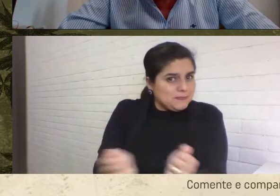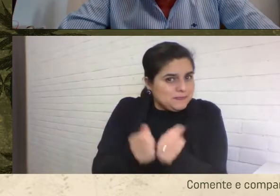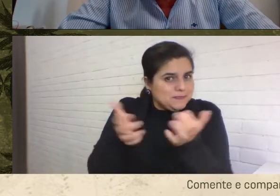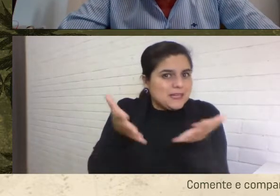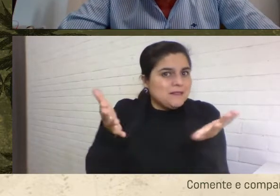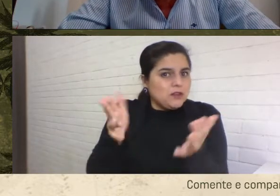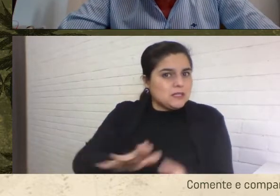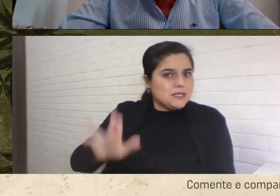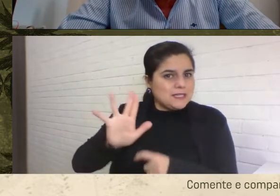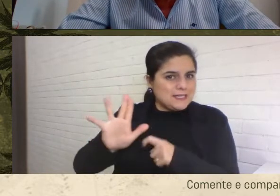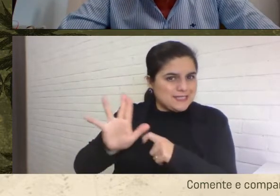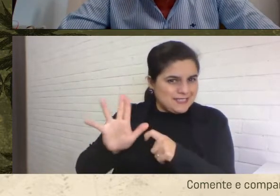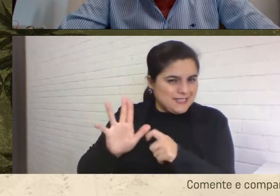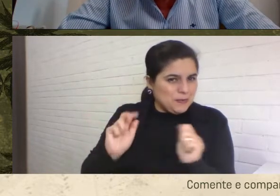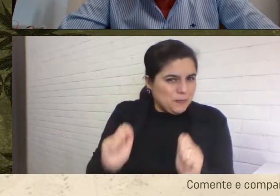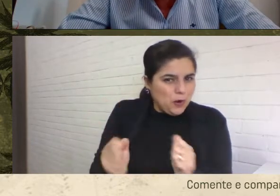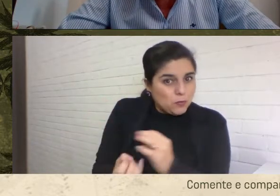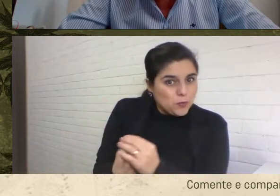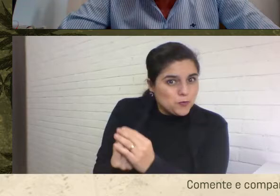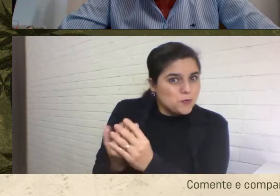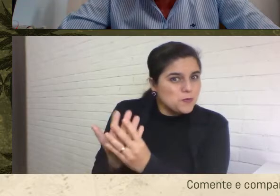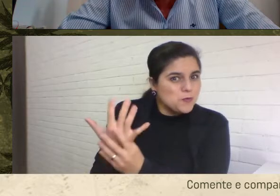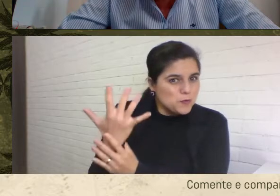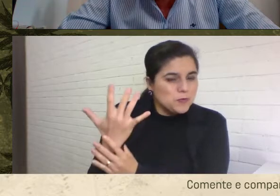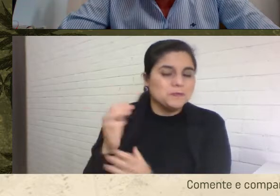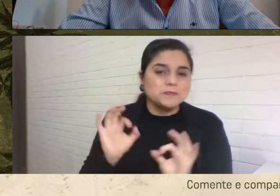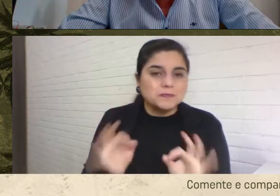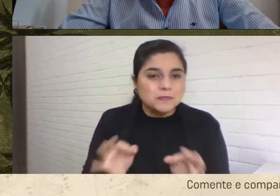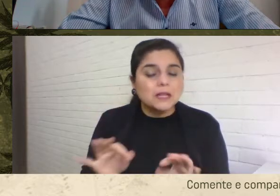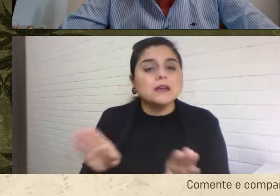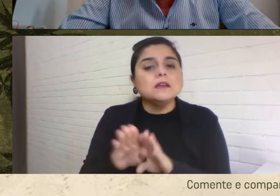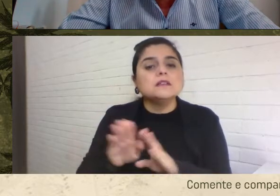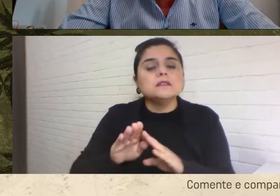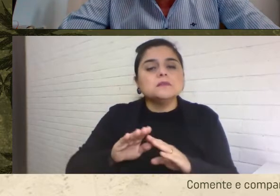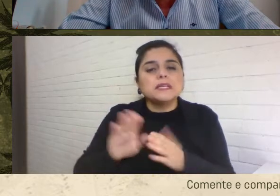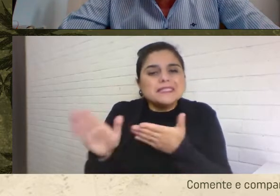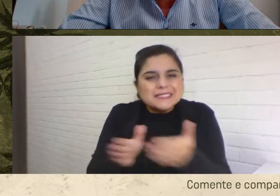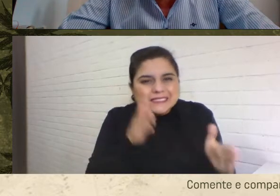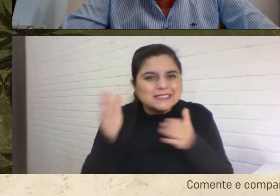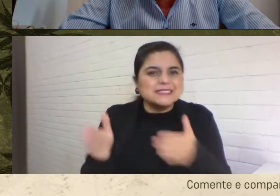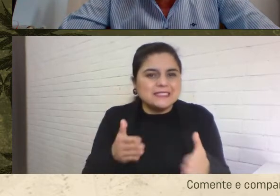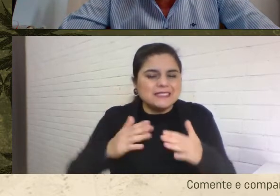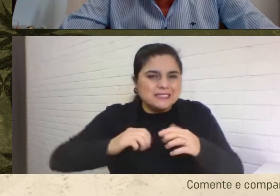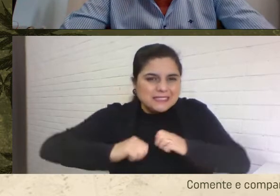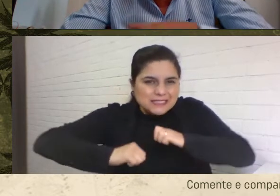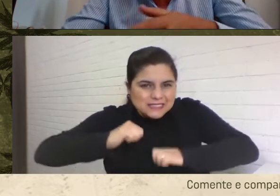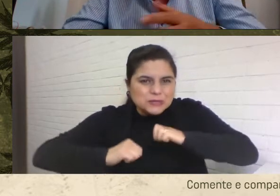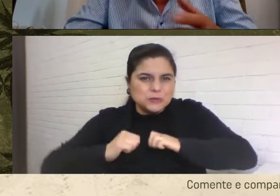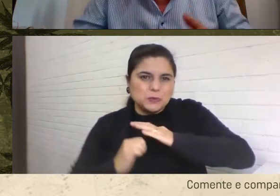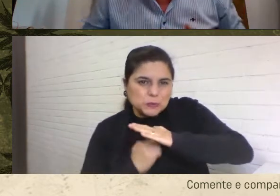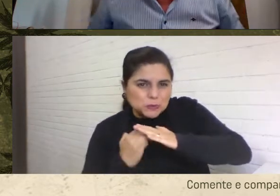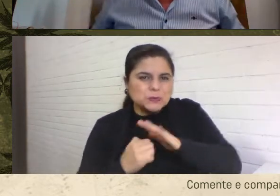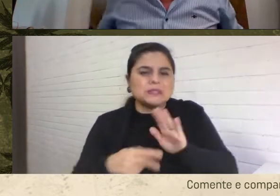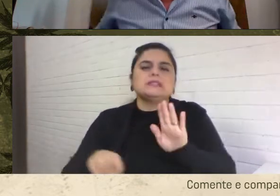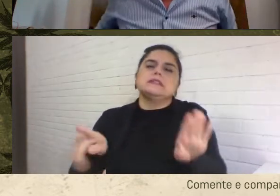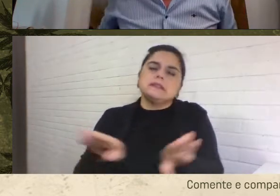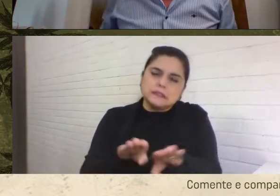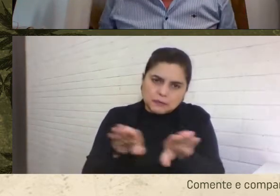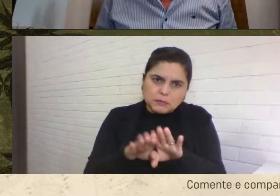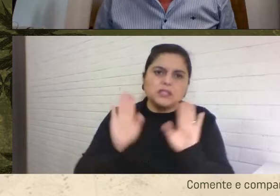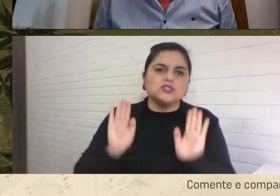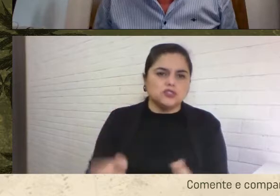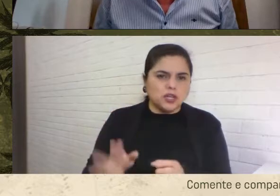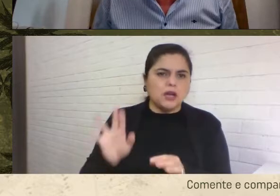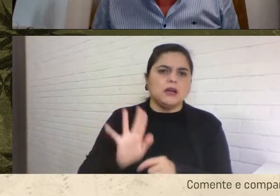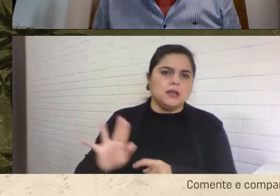cannabis. E temos já a produção industrial de cannabis